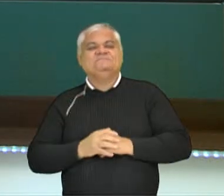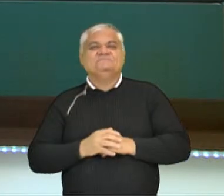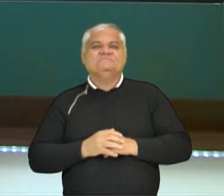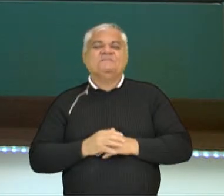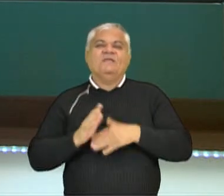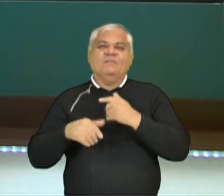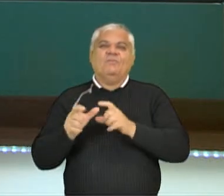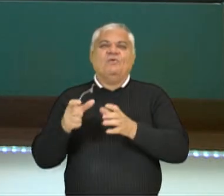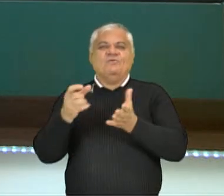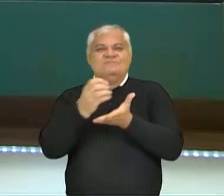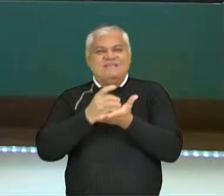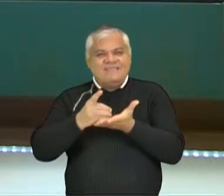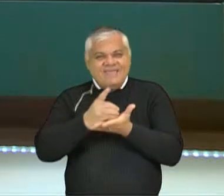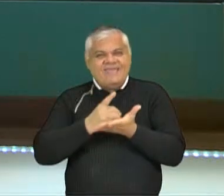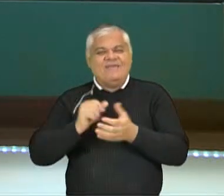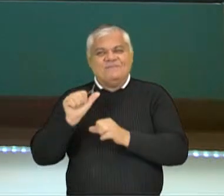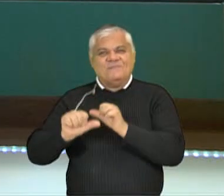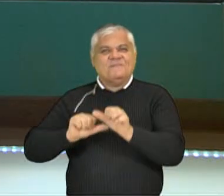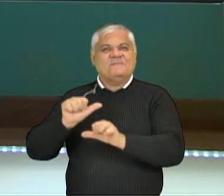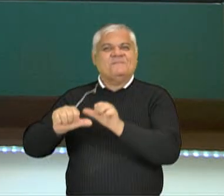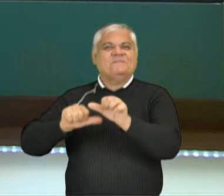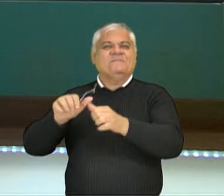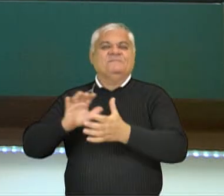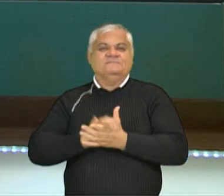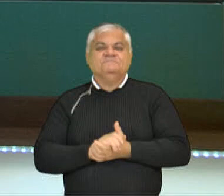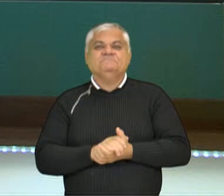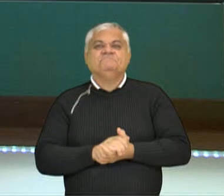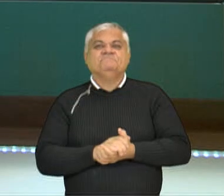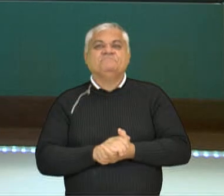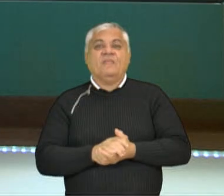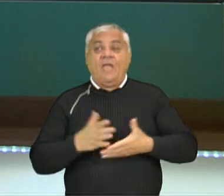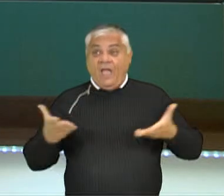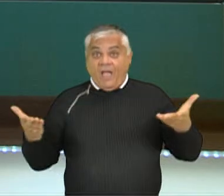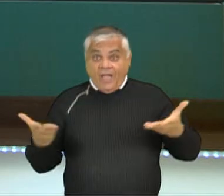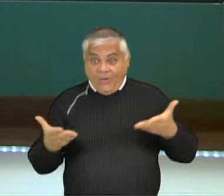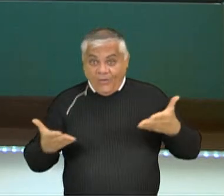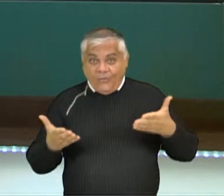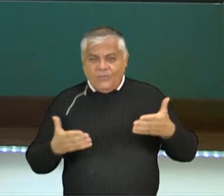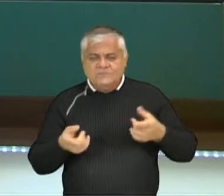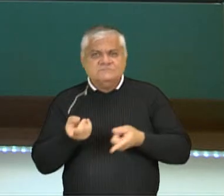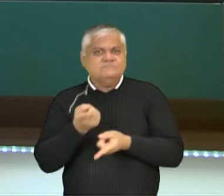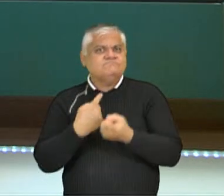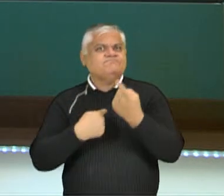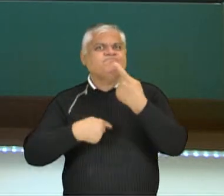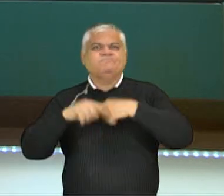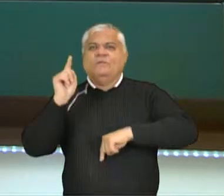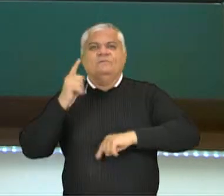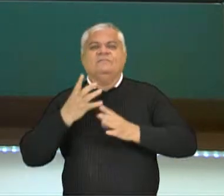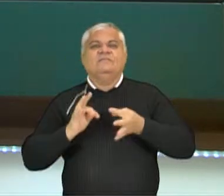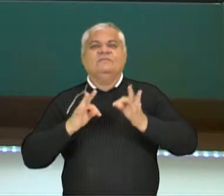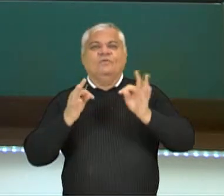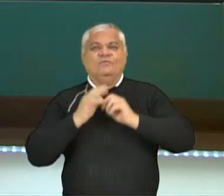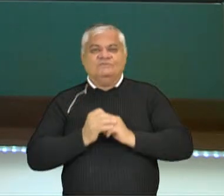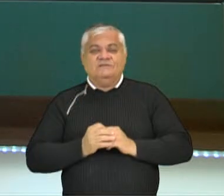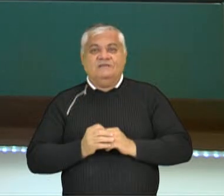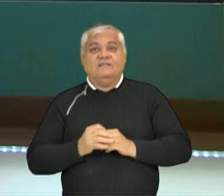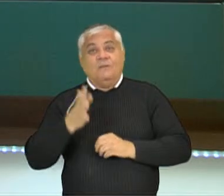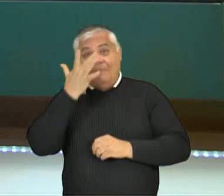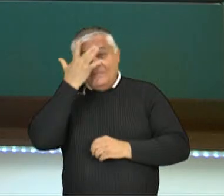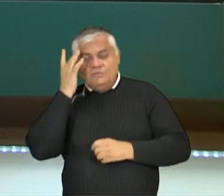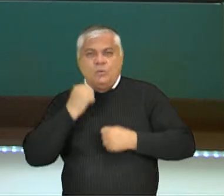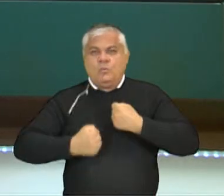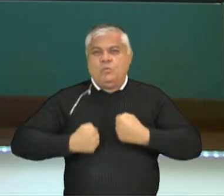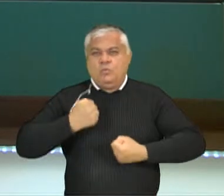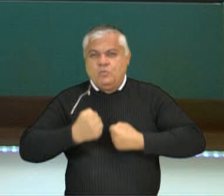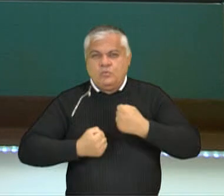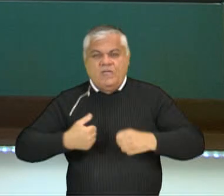você deu, né? Enfim, todas as informações ali. Hoje em dia evoluiu, então isso era para quê? Para quem corria, né? Corrida de rua